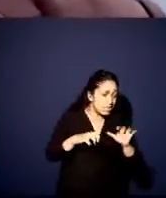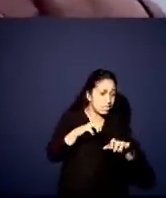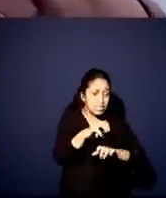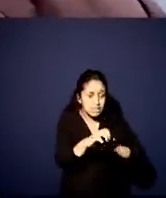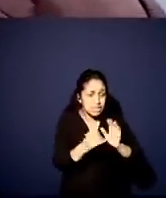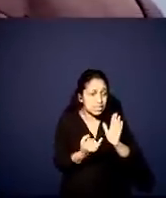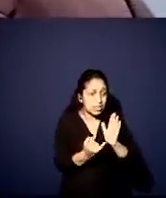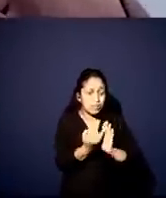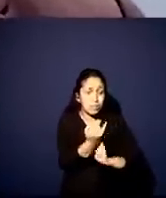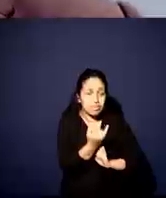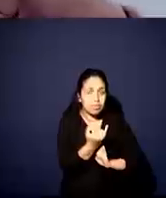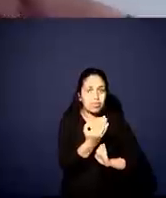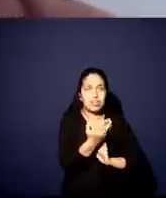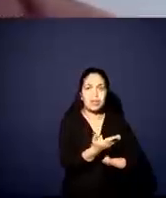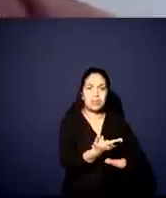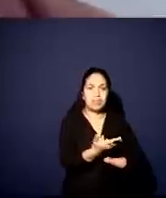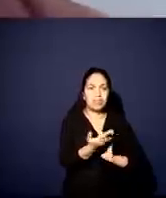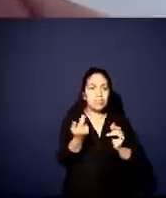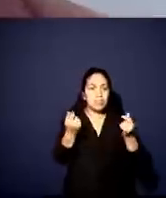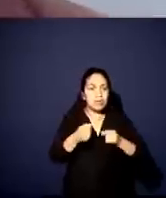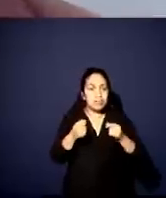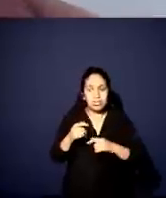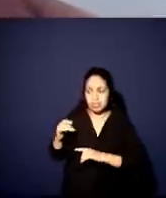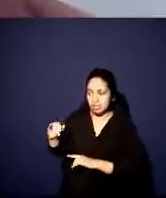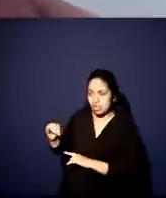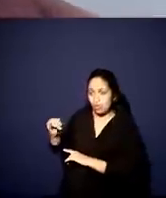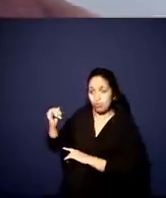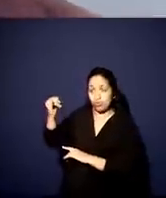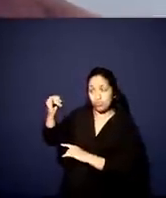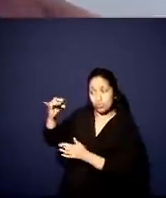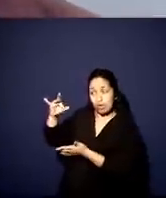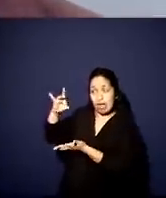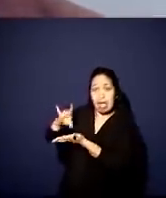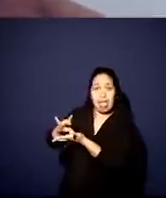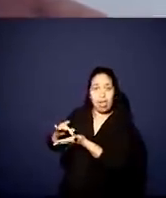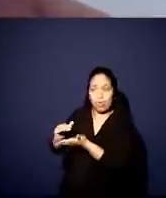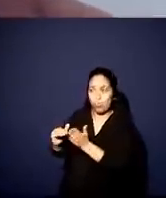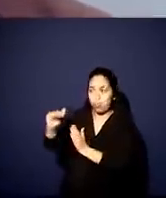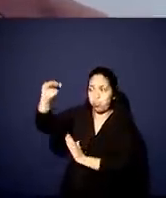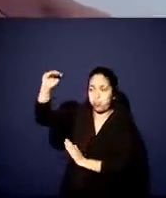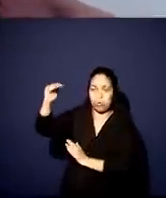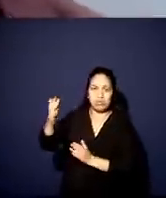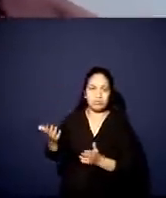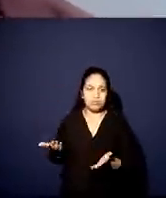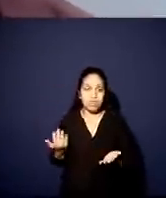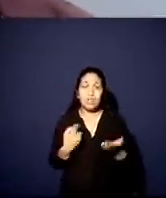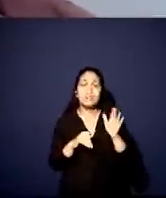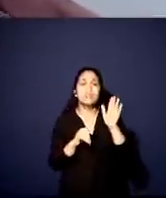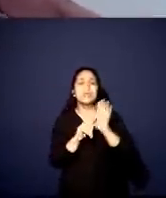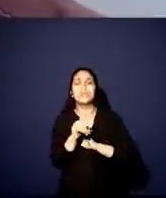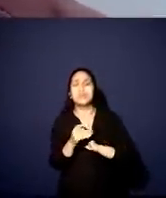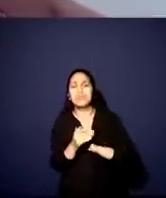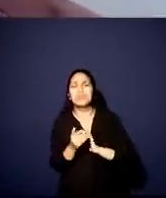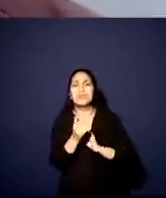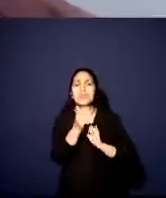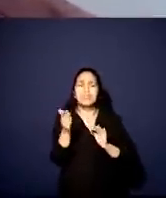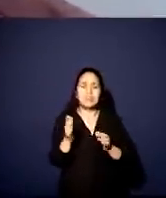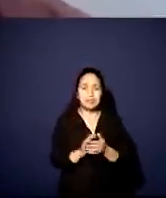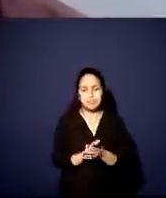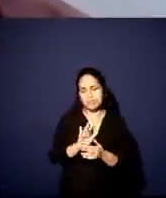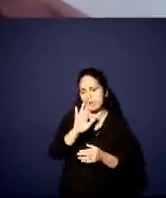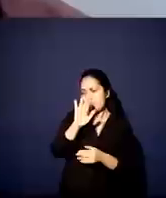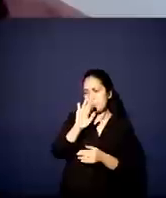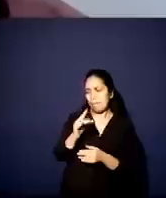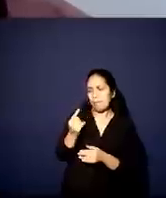inflação, né? A gente tem que trabalhar com juro real dessa magnitude. Aí eu te pergunto: ah, se as inflações